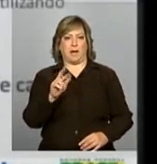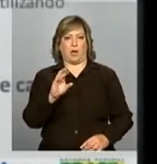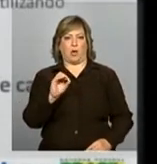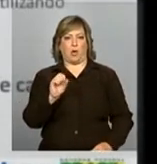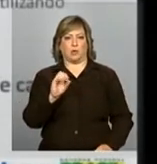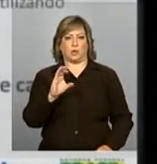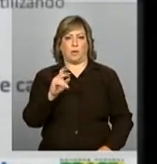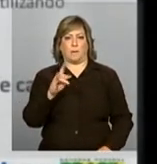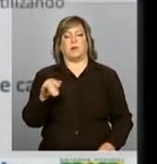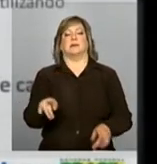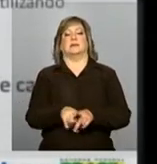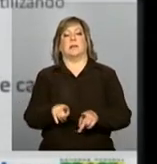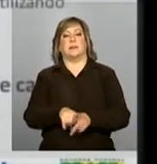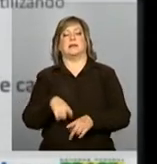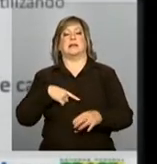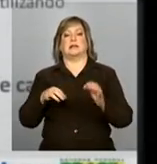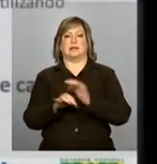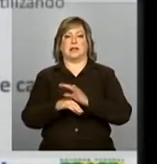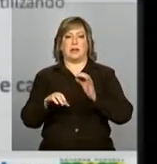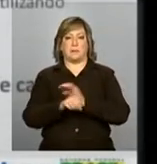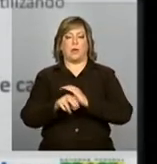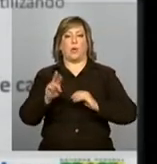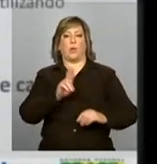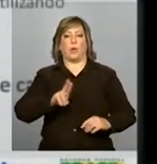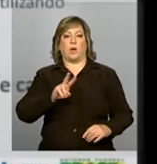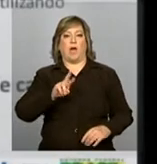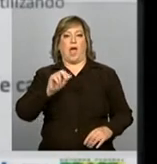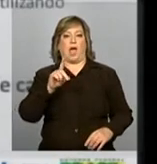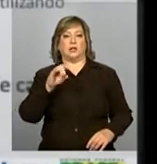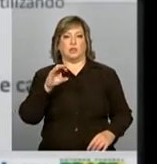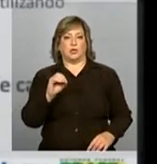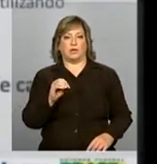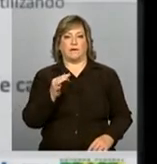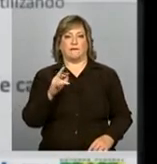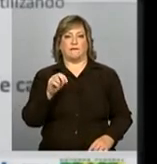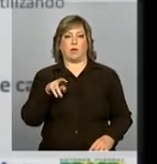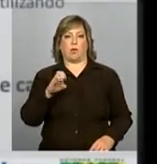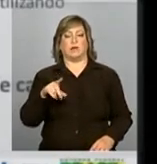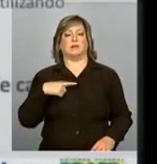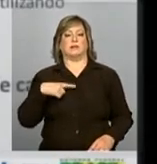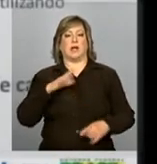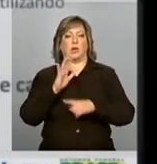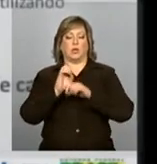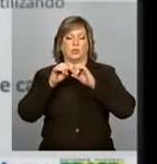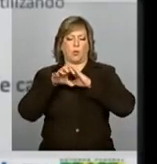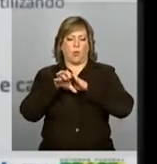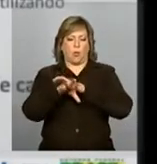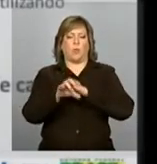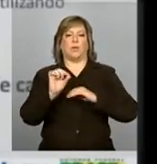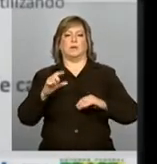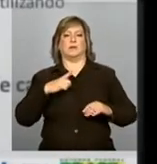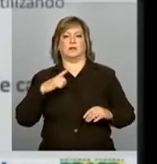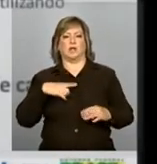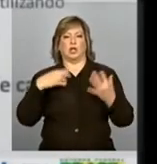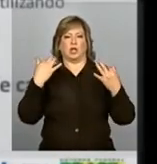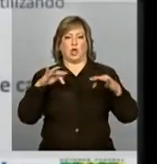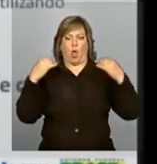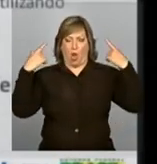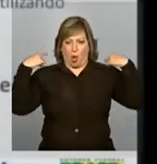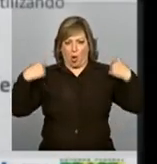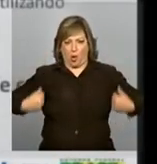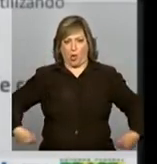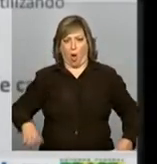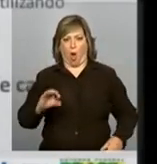utilizando radiofrequência para dores crônicas nas costas, que é um problema de saúde relevante no país. Uma